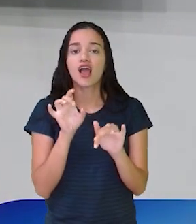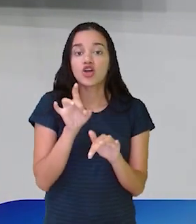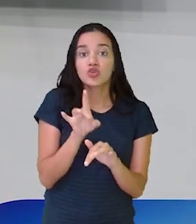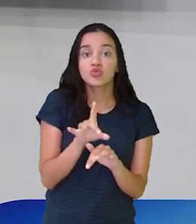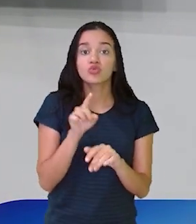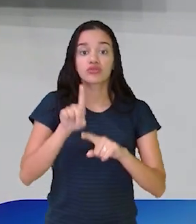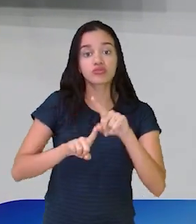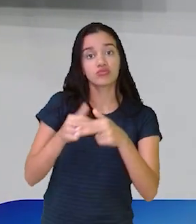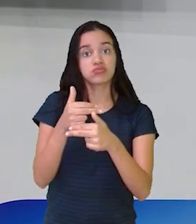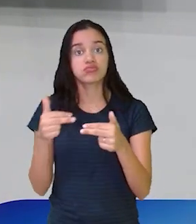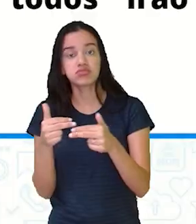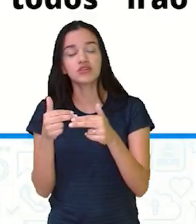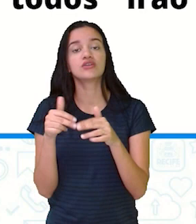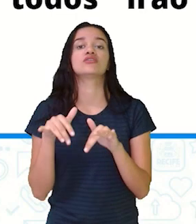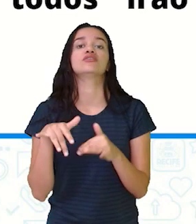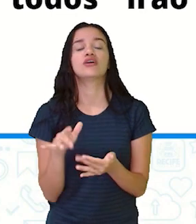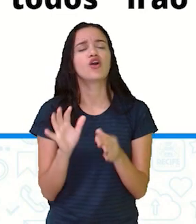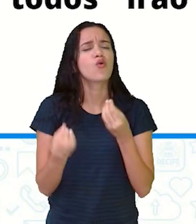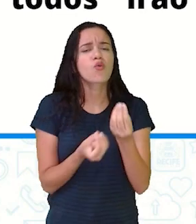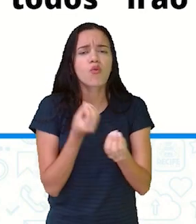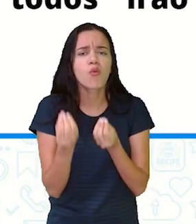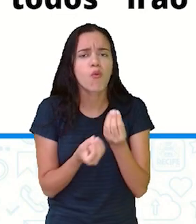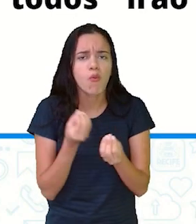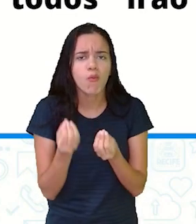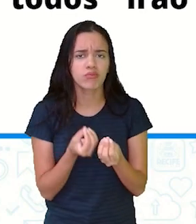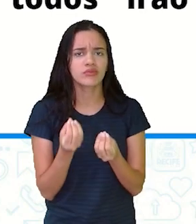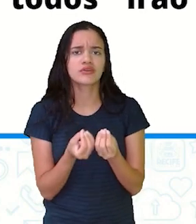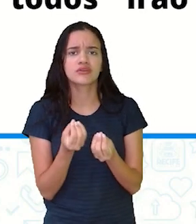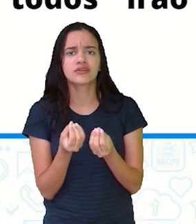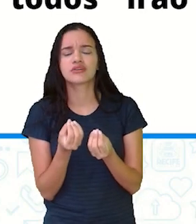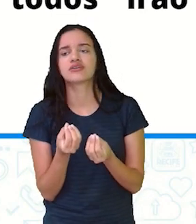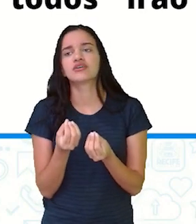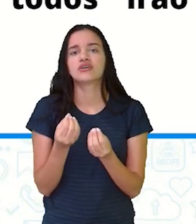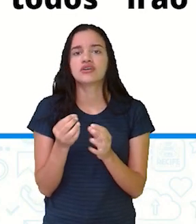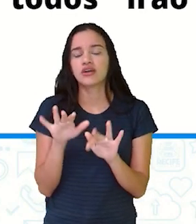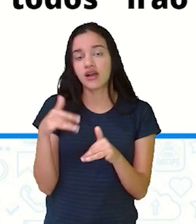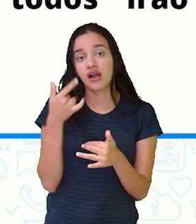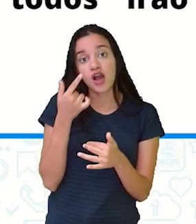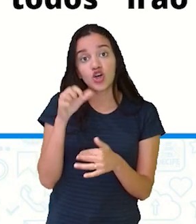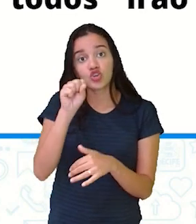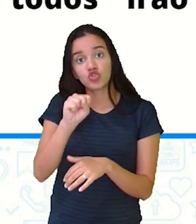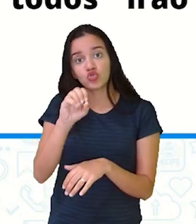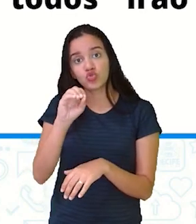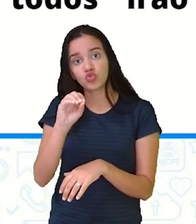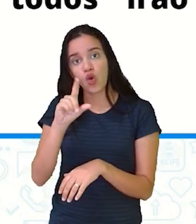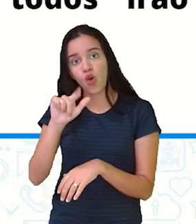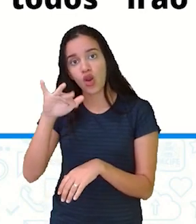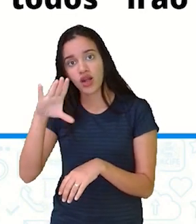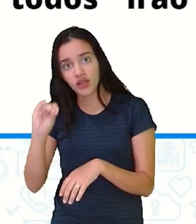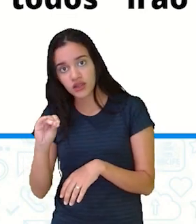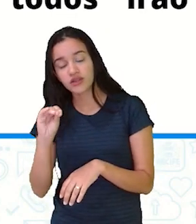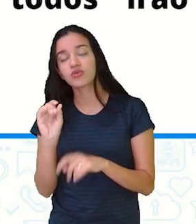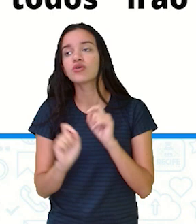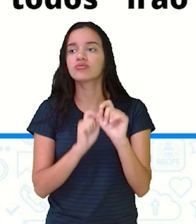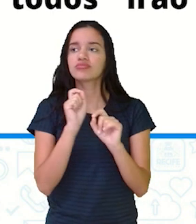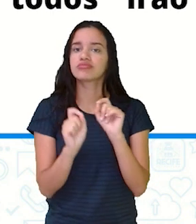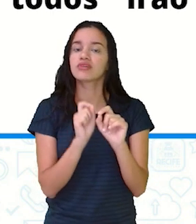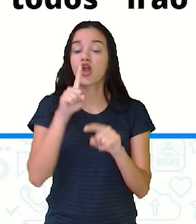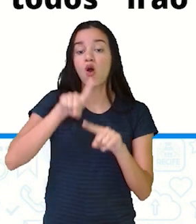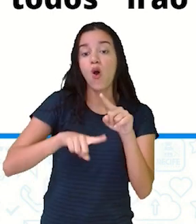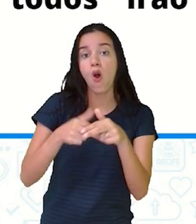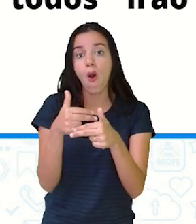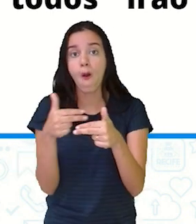sólido geométrico. Sólido? Como assim, professora, sólido? Sólidos geométricos, eles são